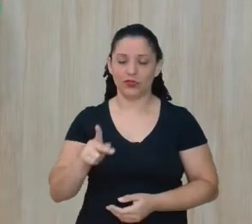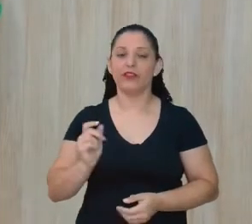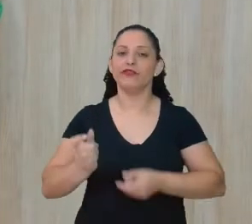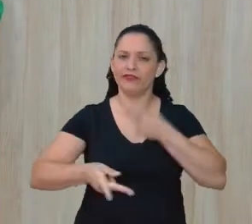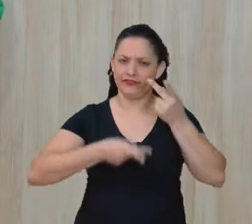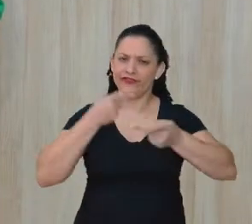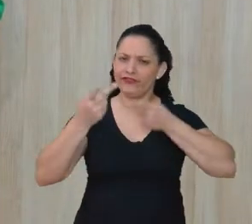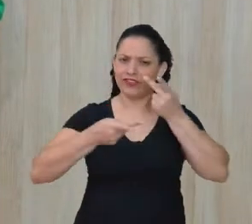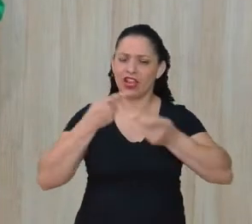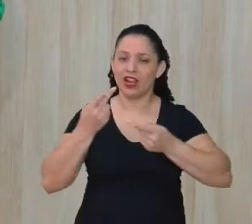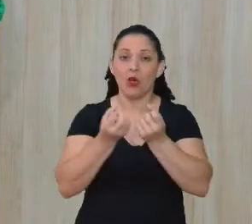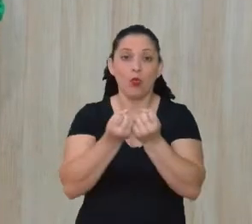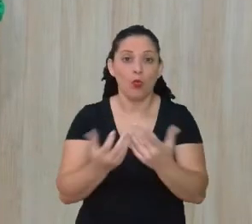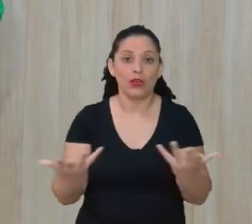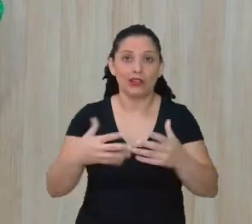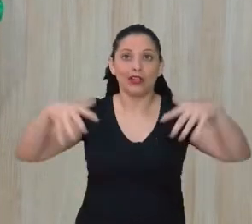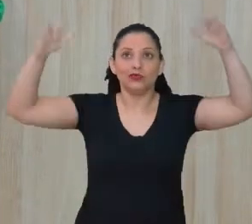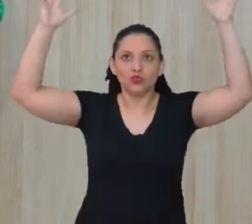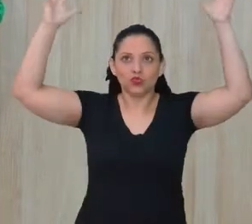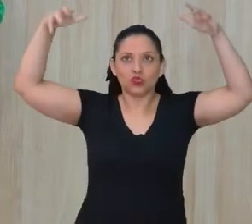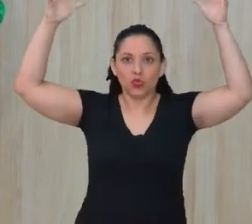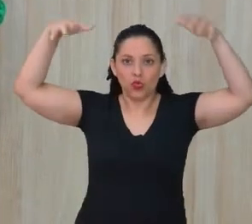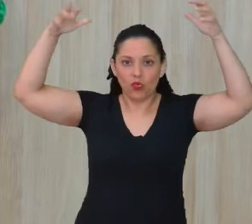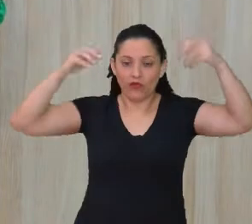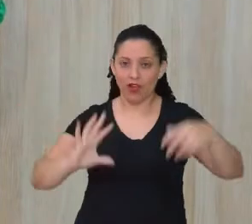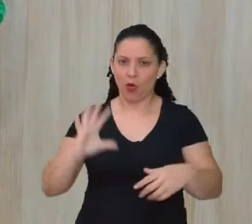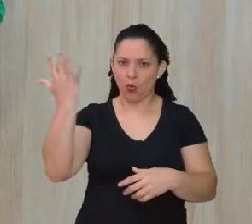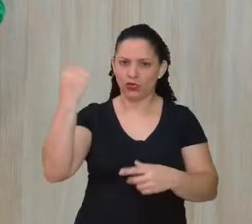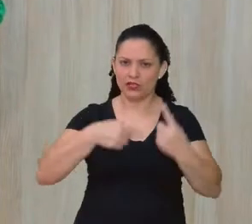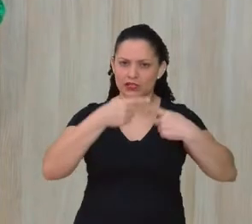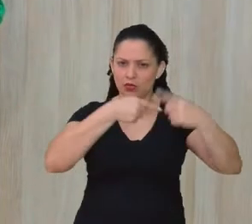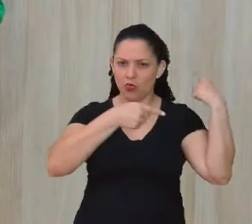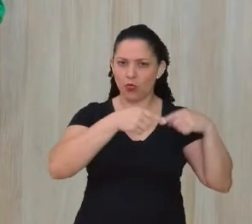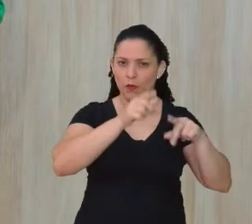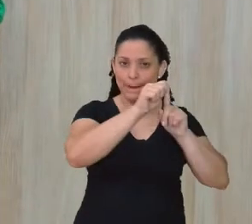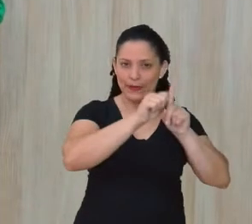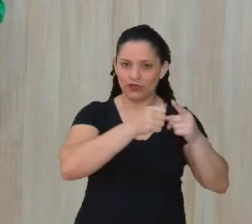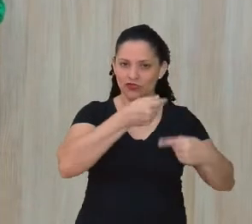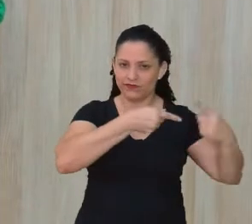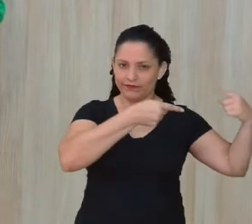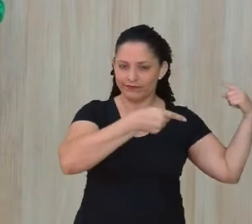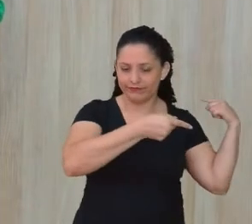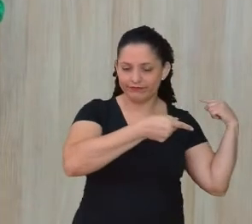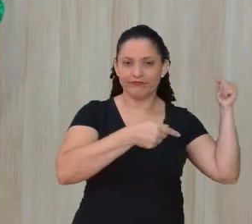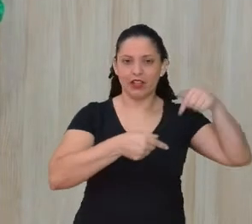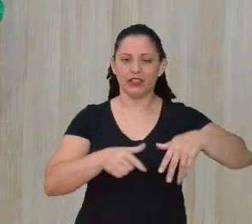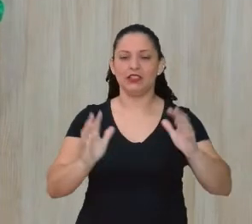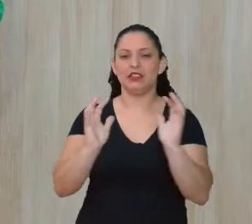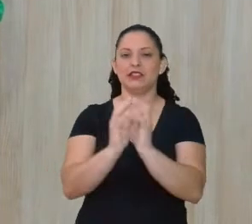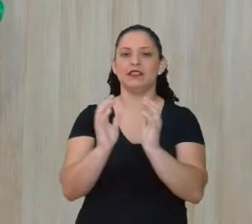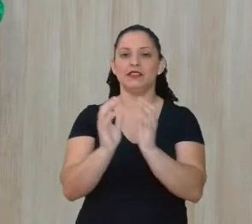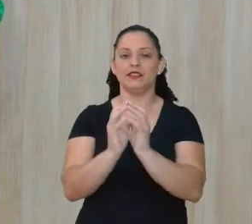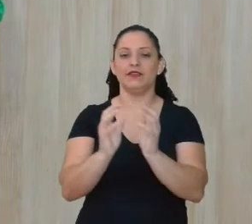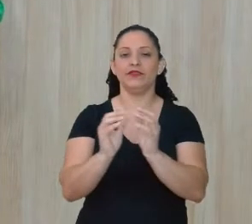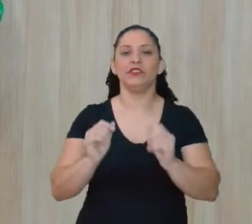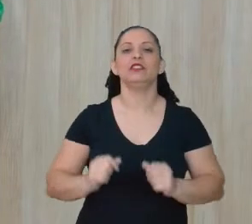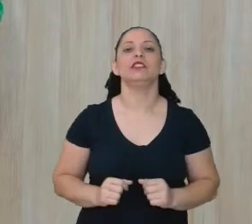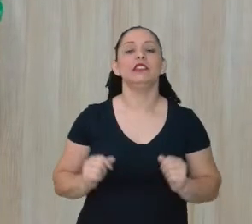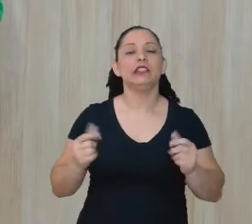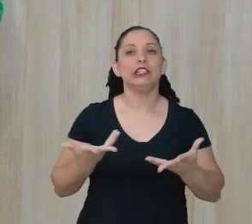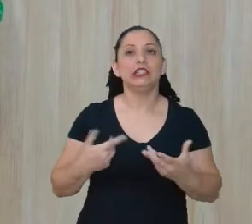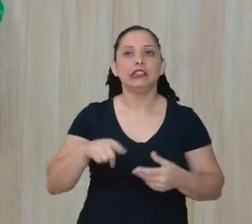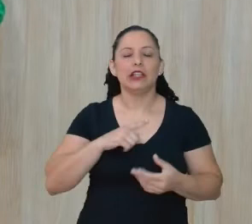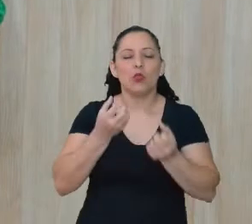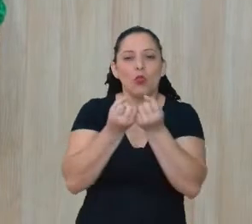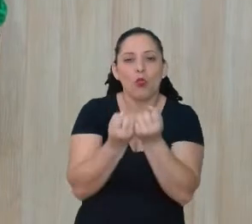do volume de chuva que foi muito grande, né, há um tempo atrás aqui em Recife. E aí, quando a gente fala desse volume